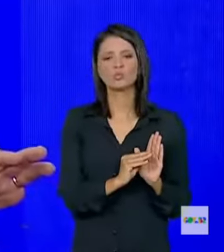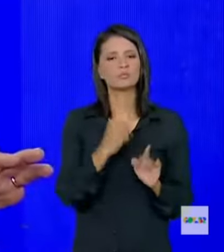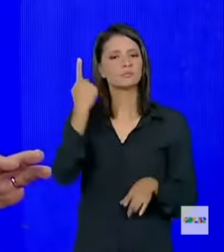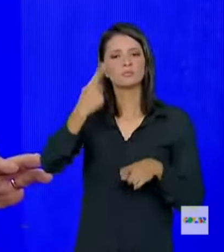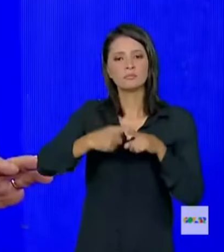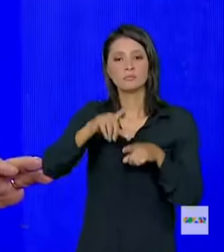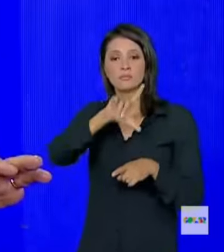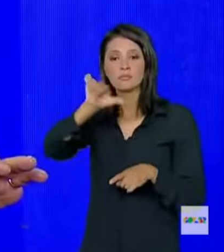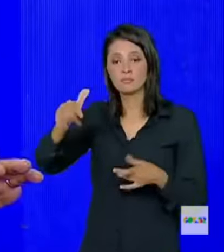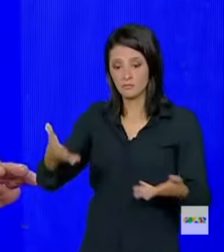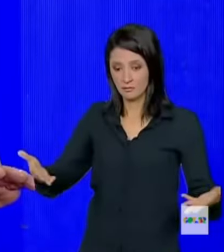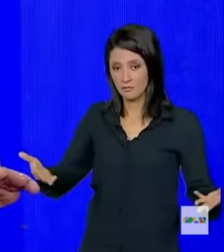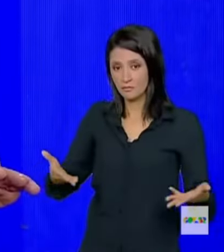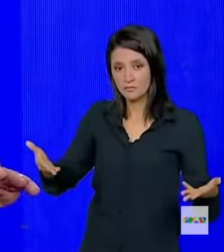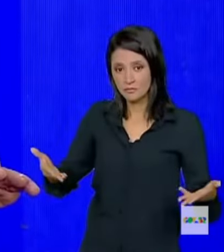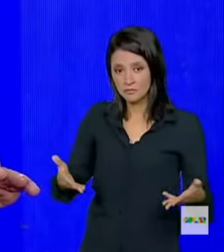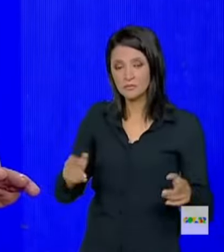porque o dia de hoje,